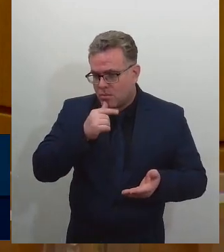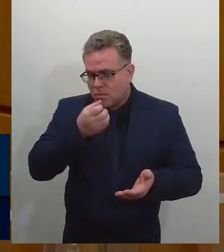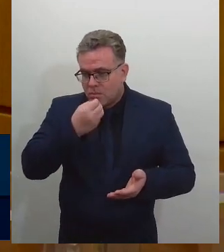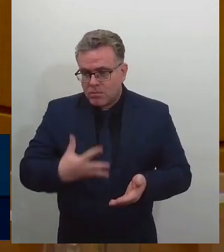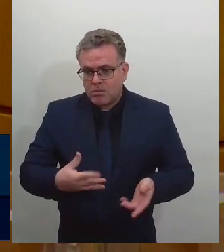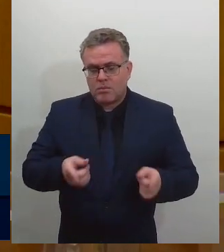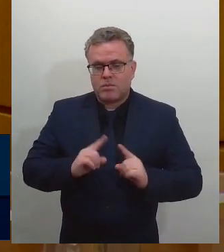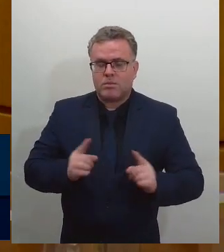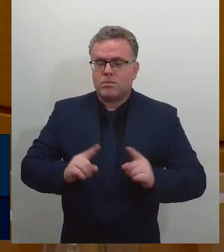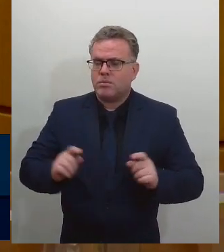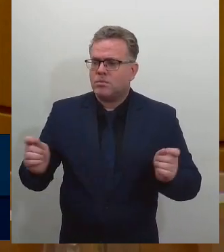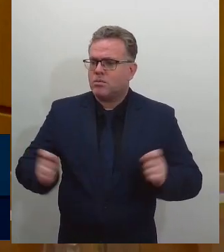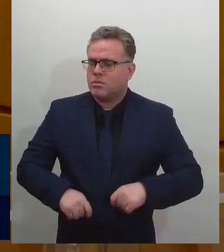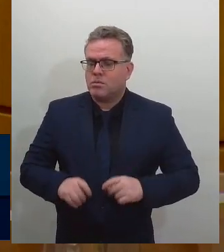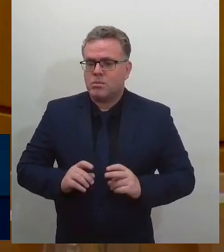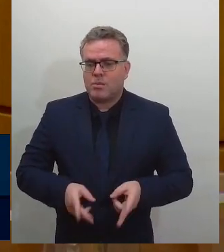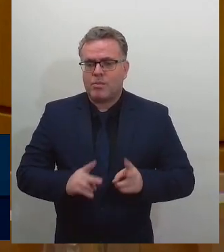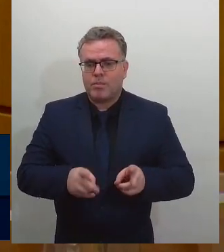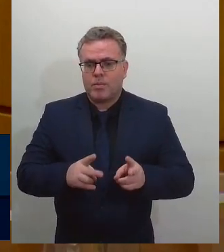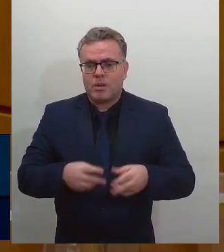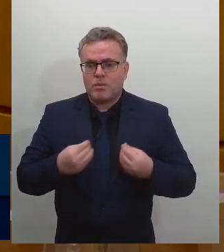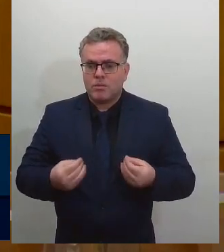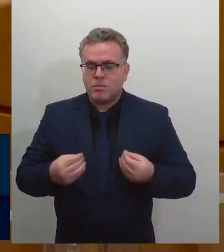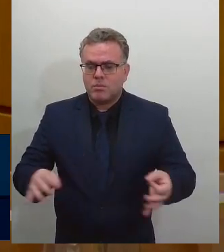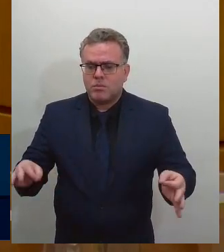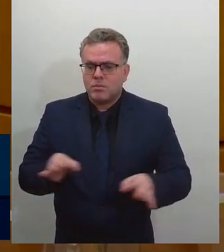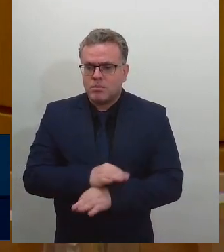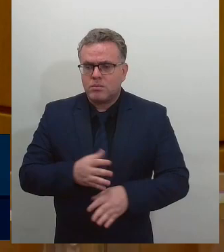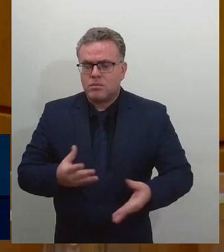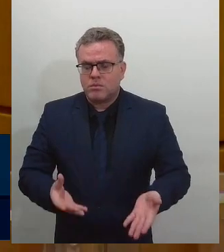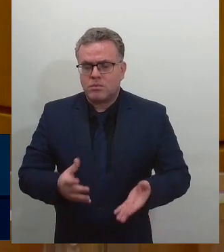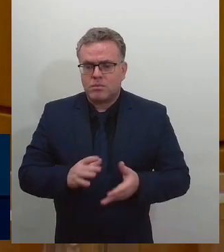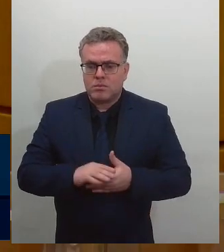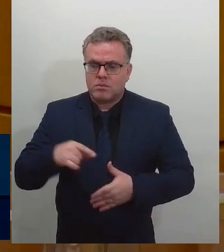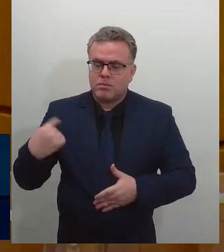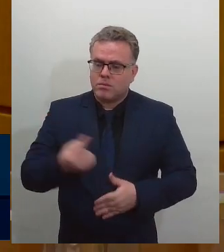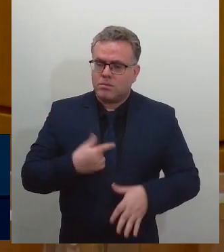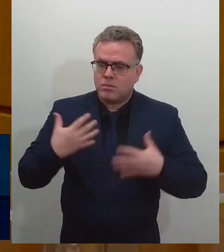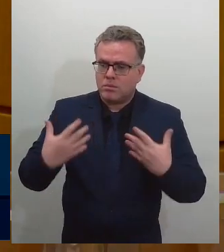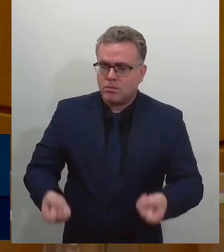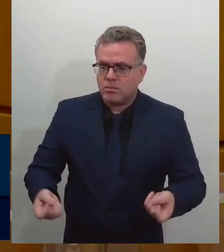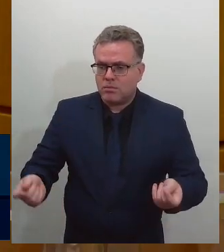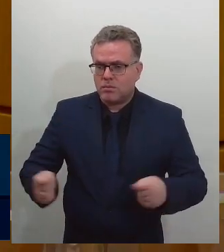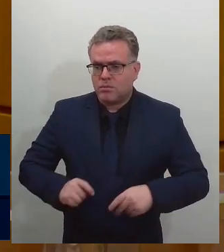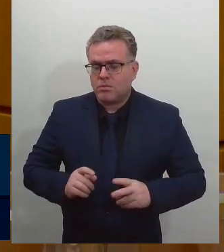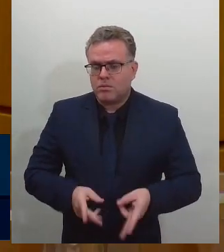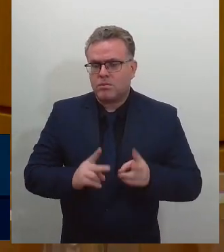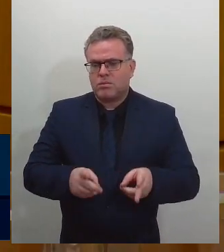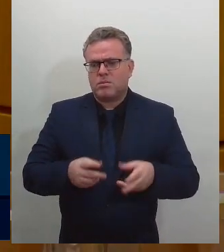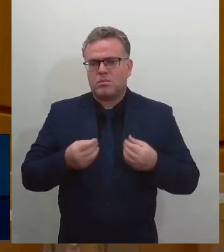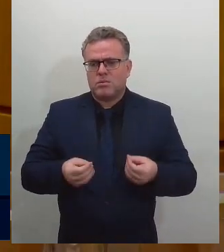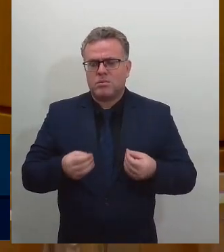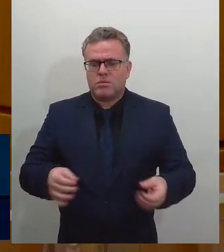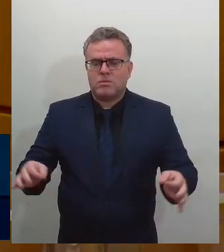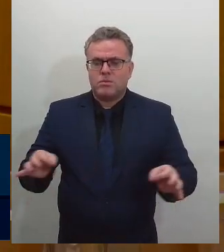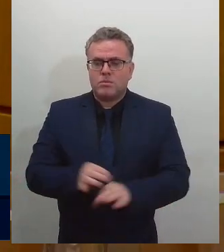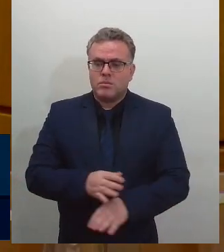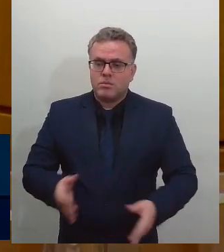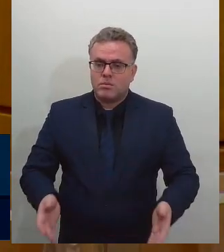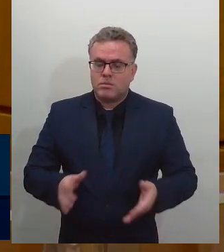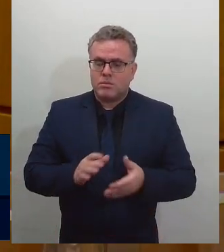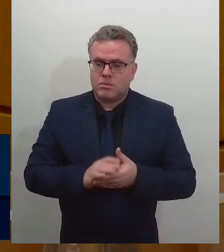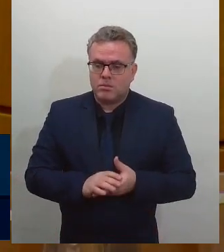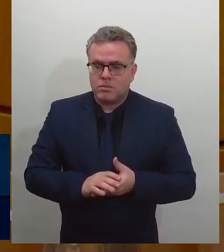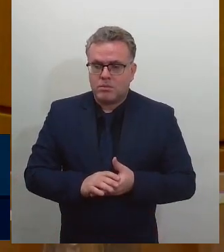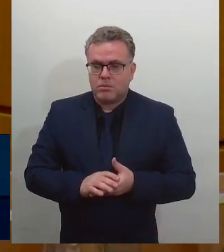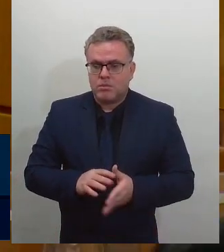acredito, Luizão, que todos nós abraçamos, porque quando a gente colocar para funcionar de direito e de fato essa rede de